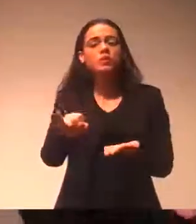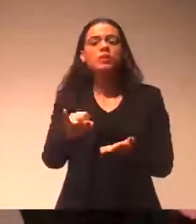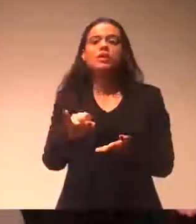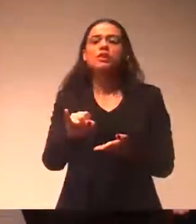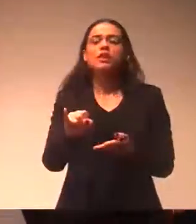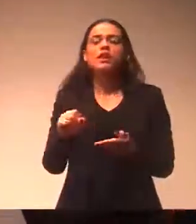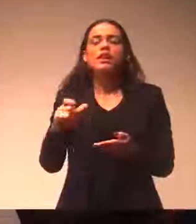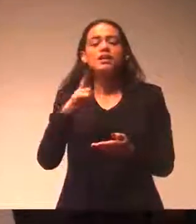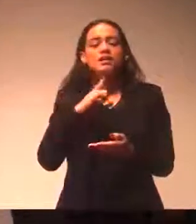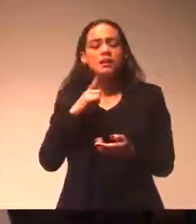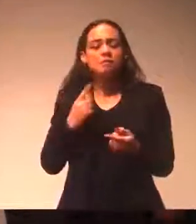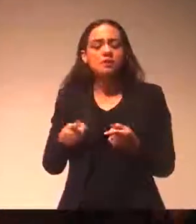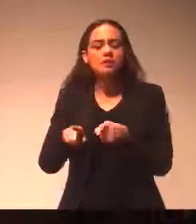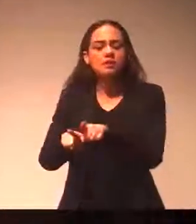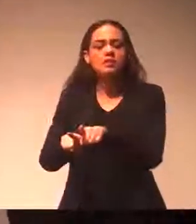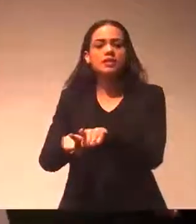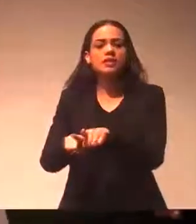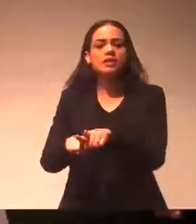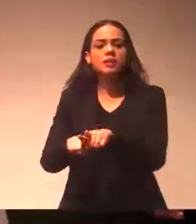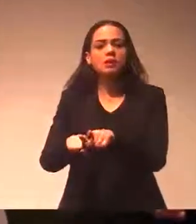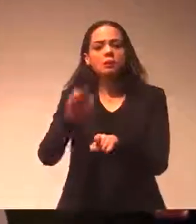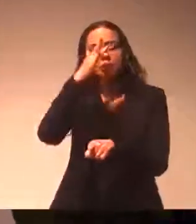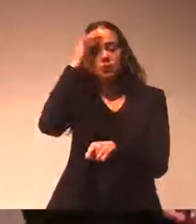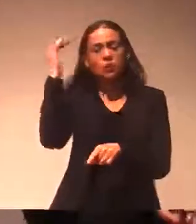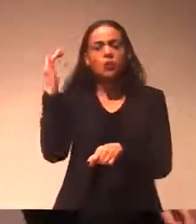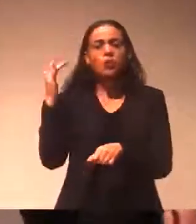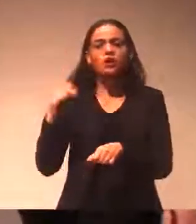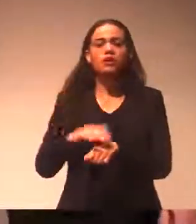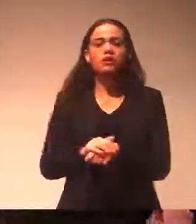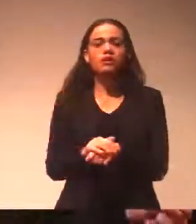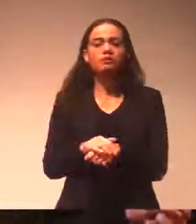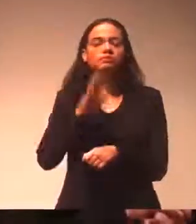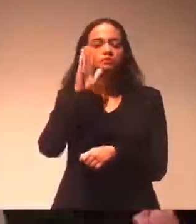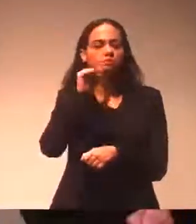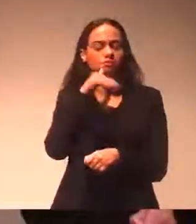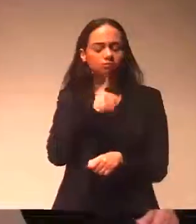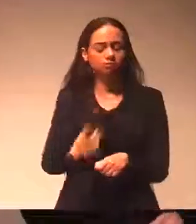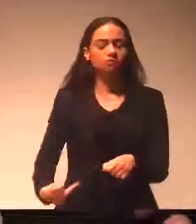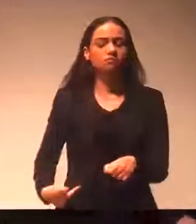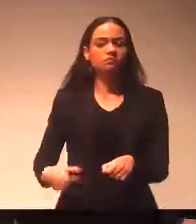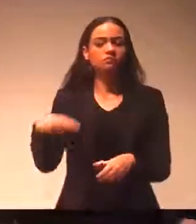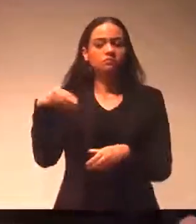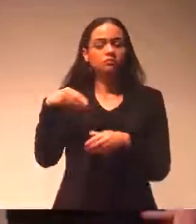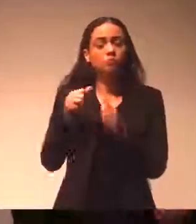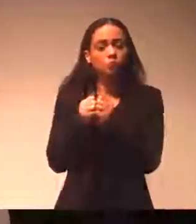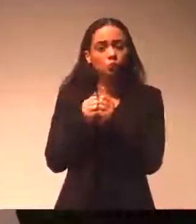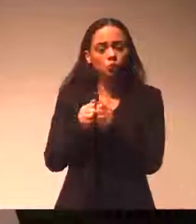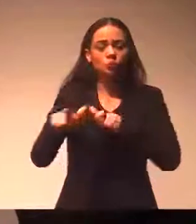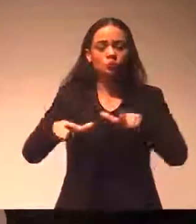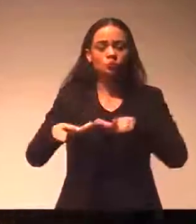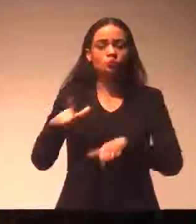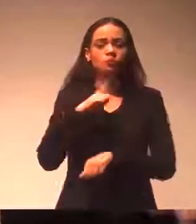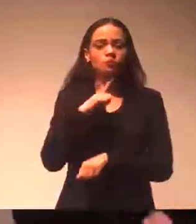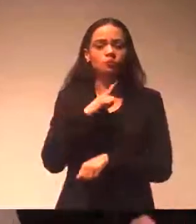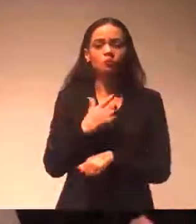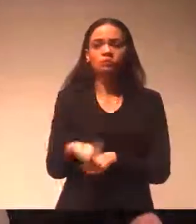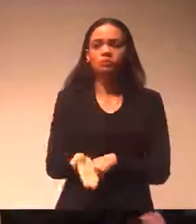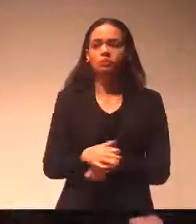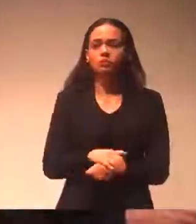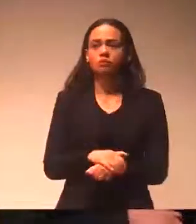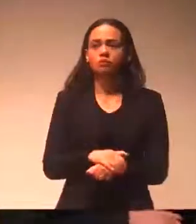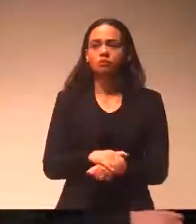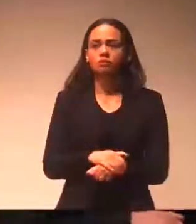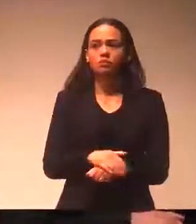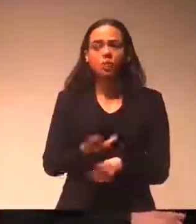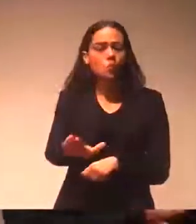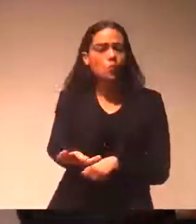quê? Para saber se tem desvio de função e se tem terceirizados fazendo papel que não é deles. De 4ª série talvez não, mas